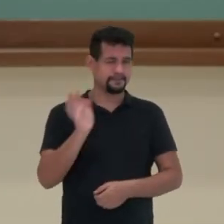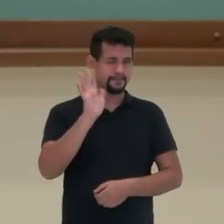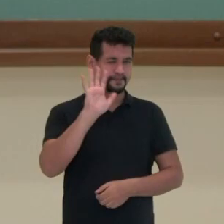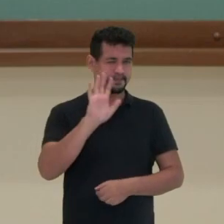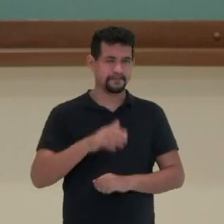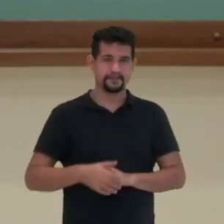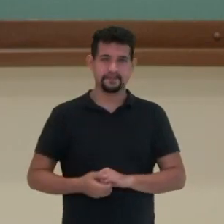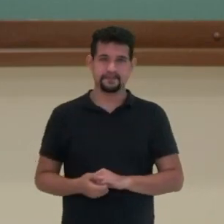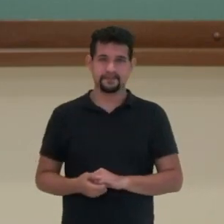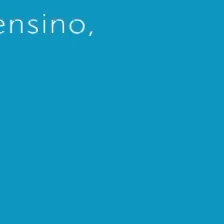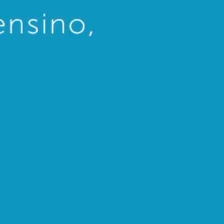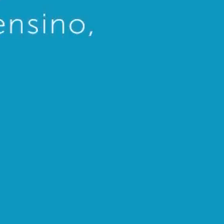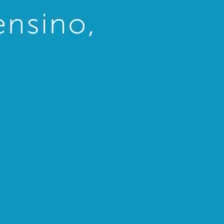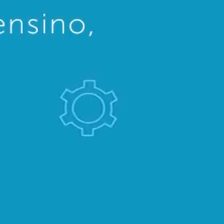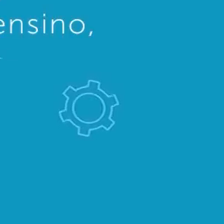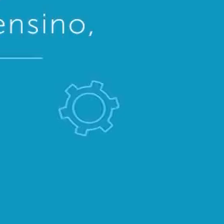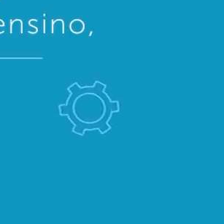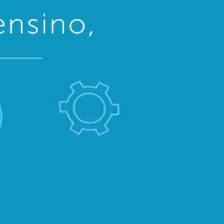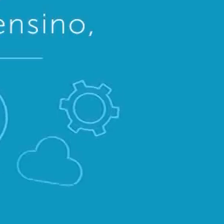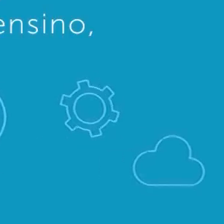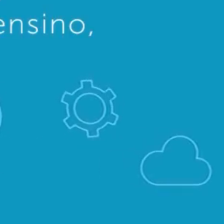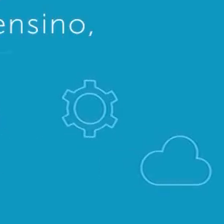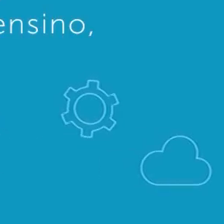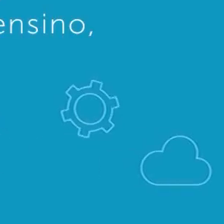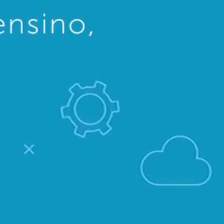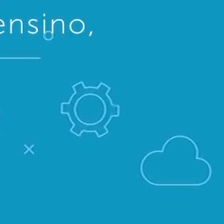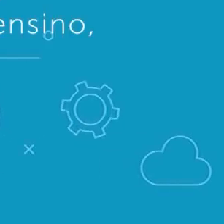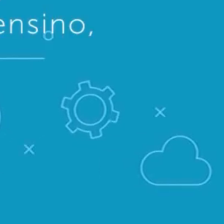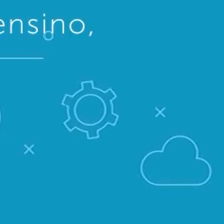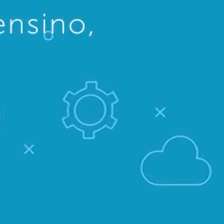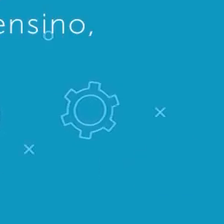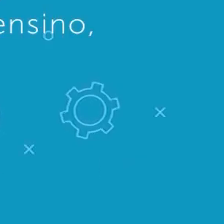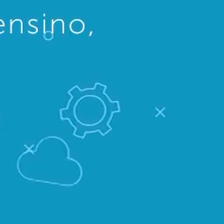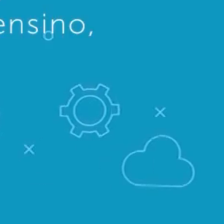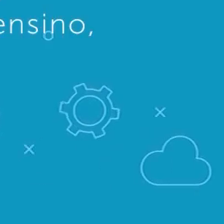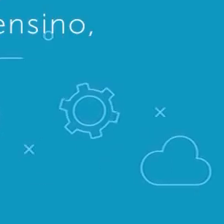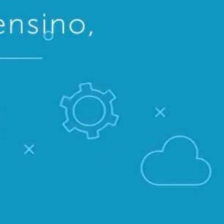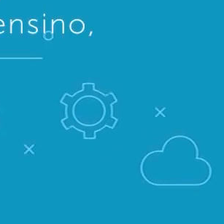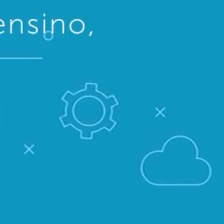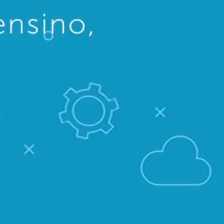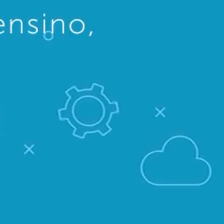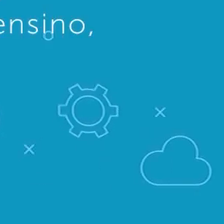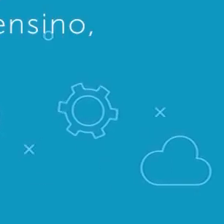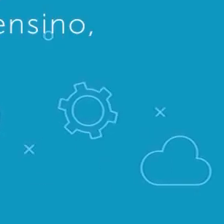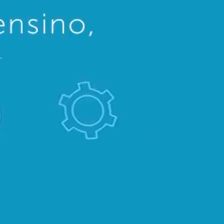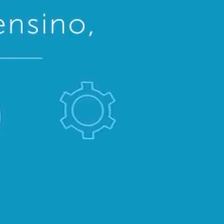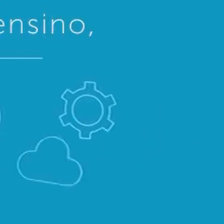breve!